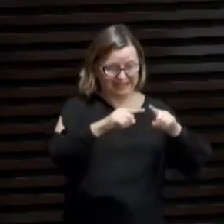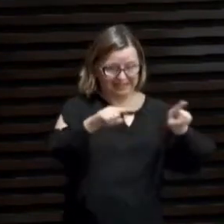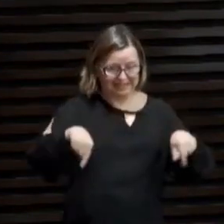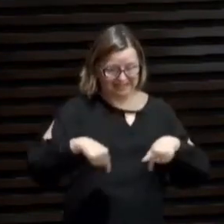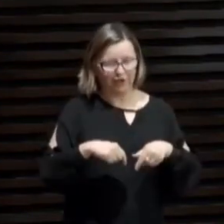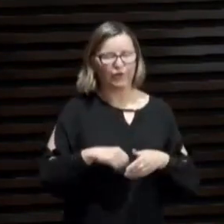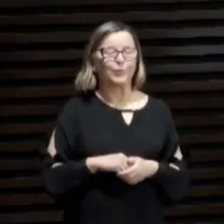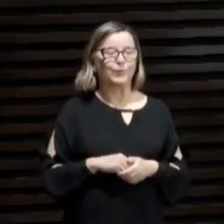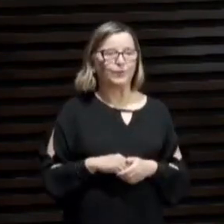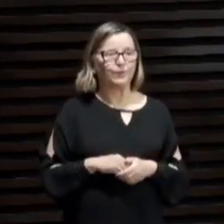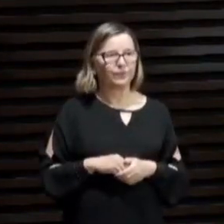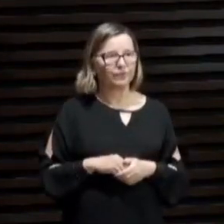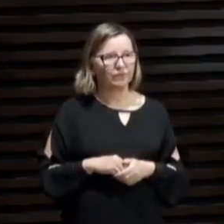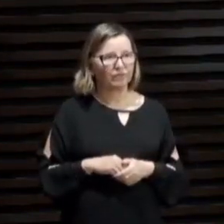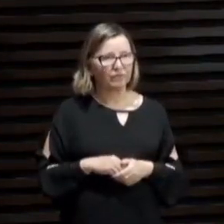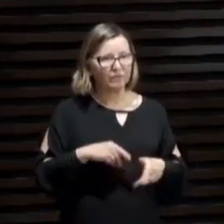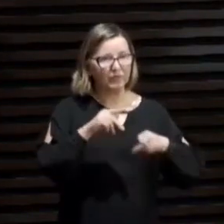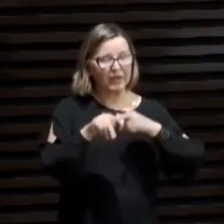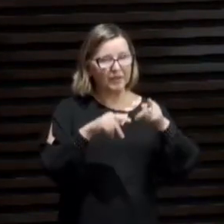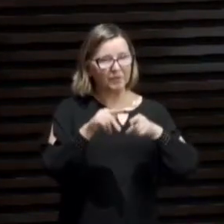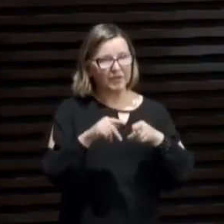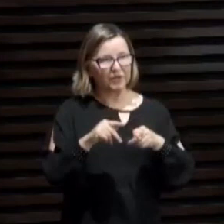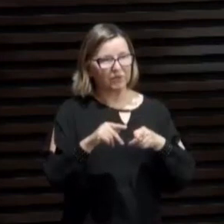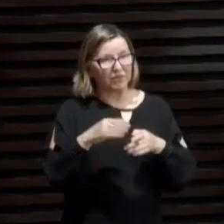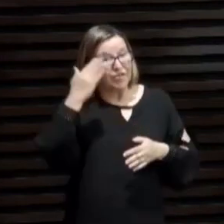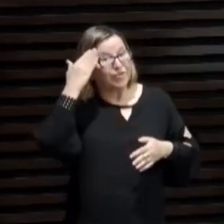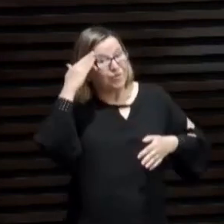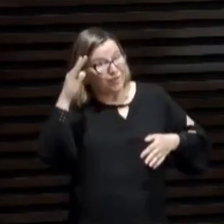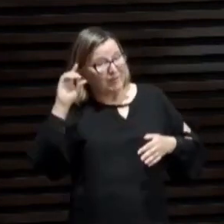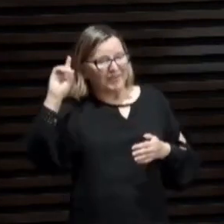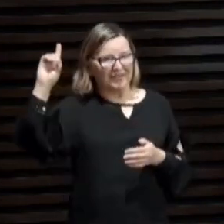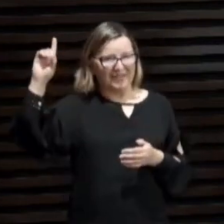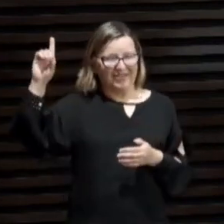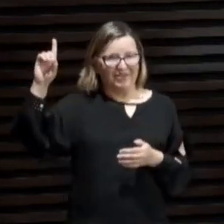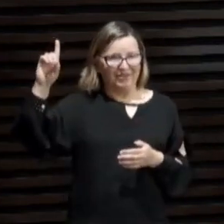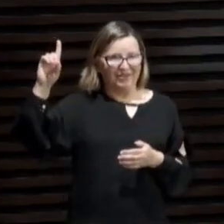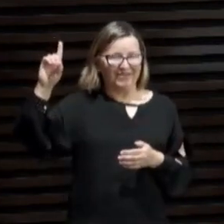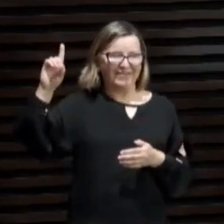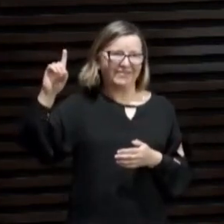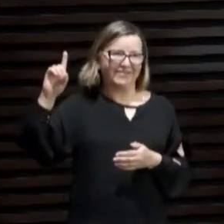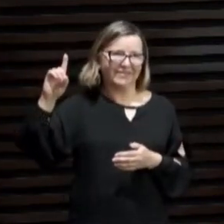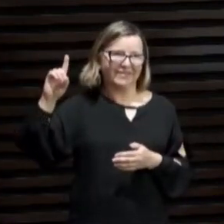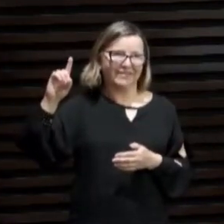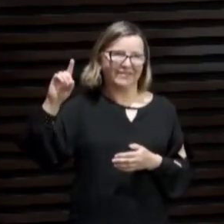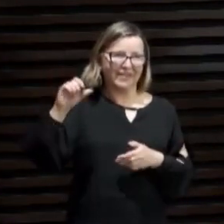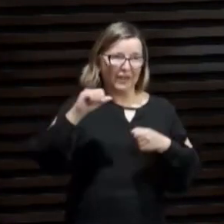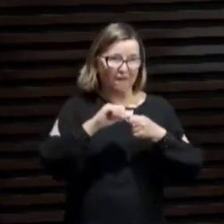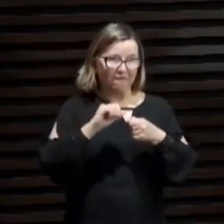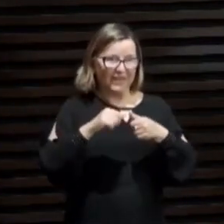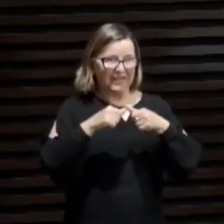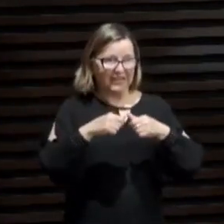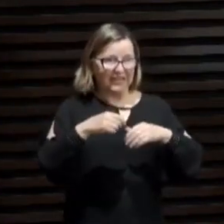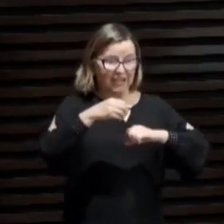escandaloso. As pessoas ainda não sabiam que Deus tinha feito essa